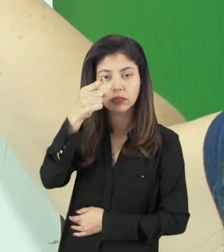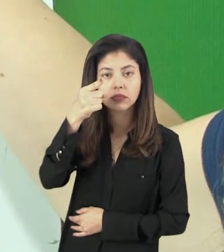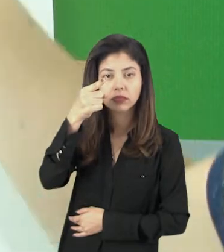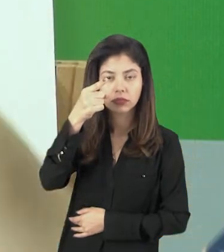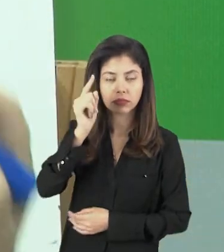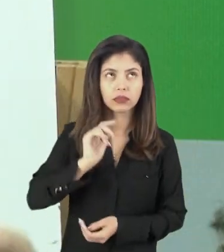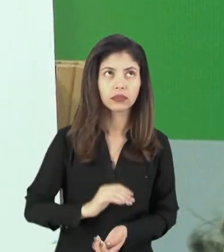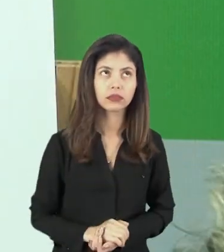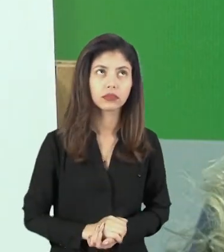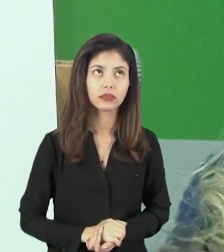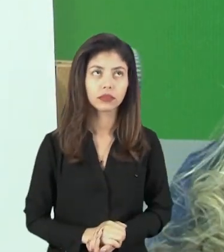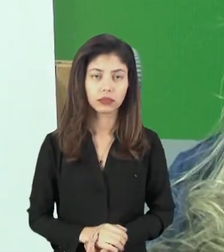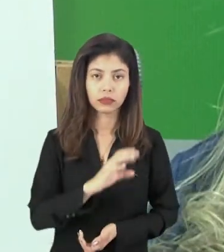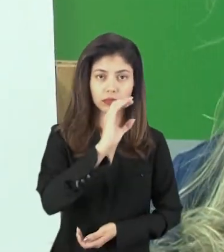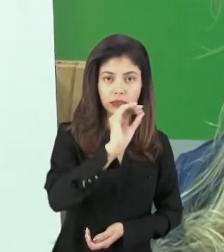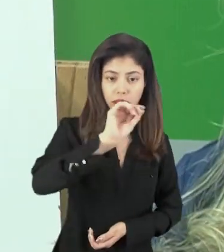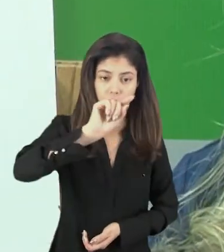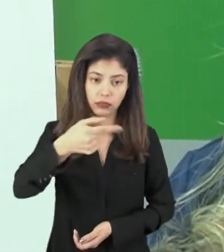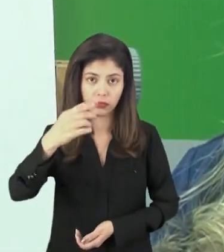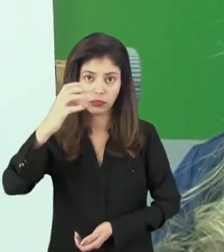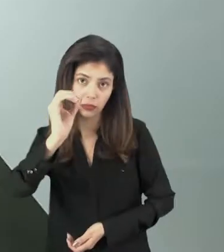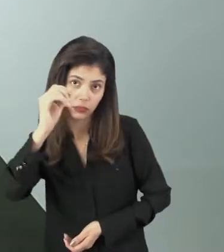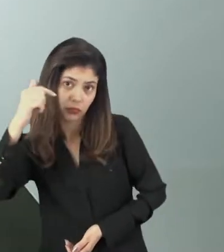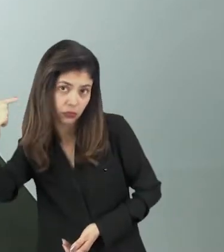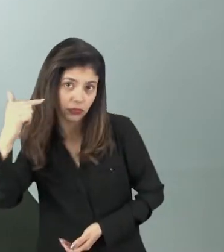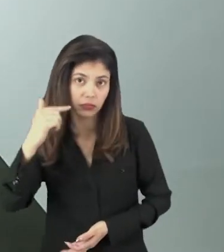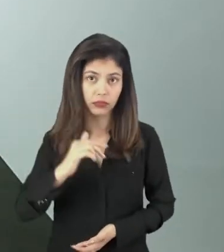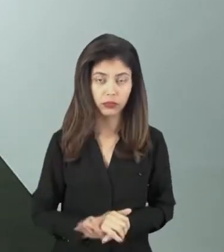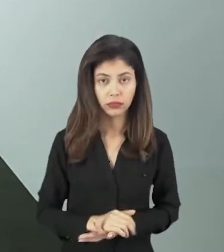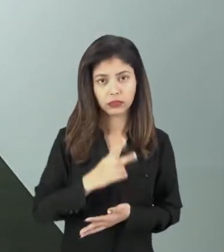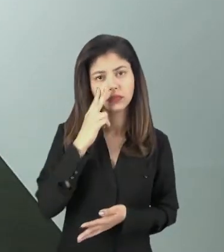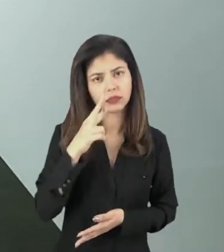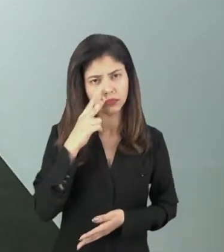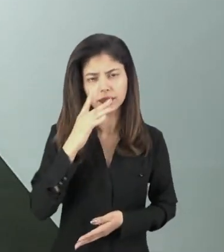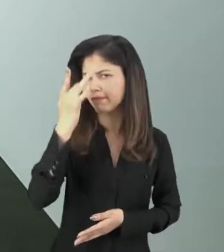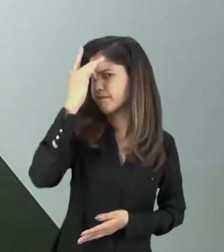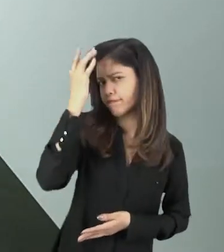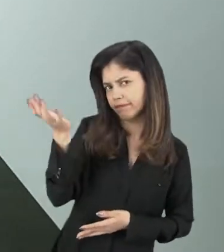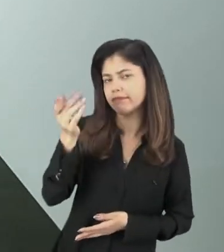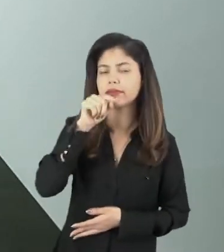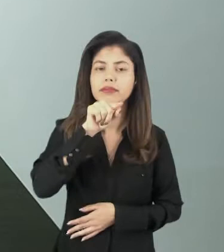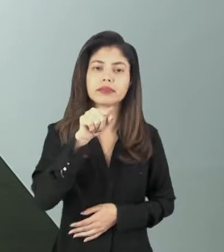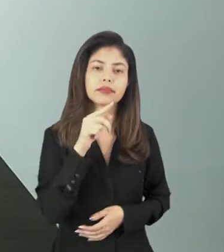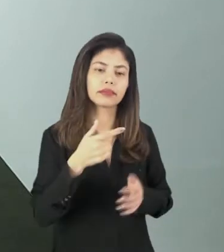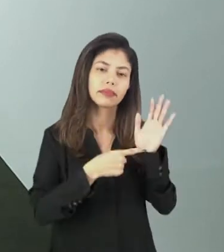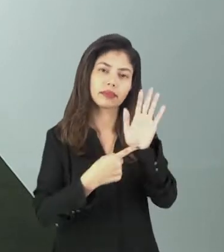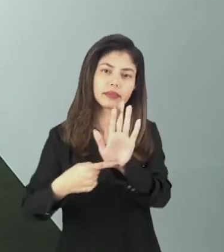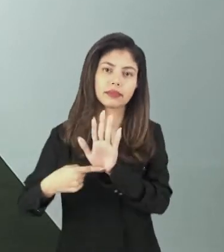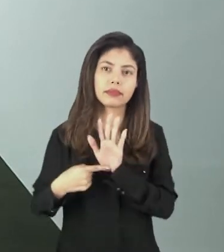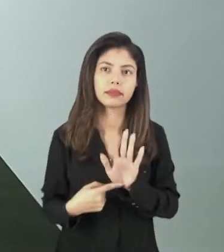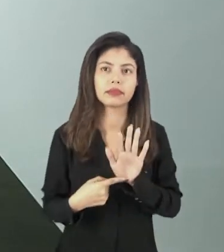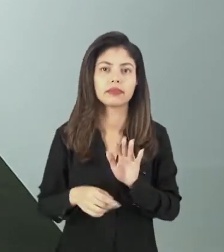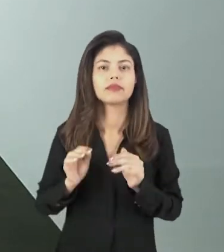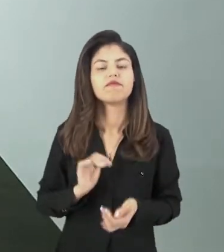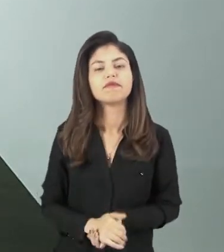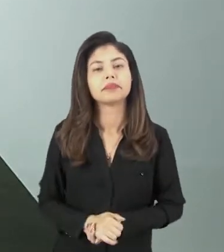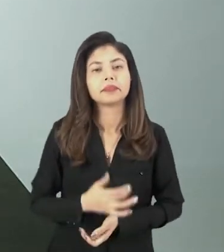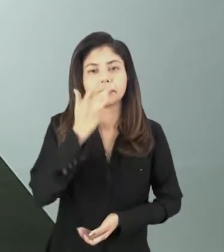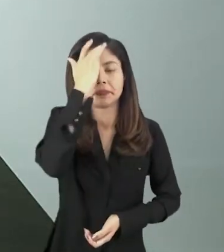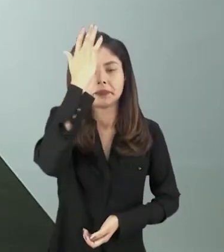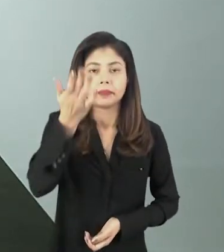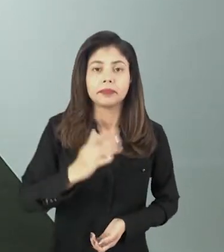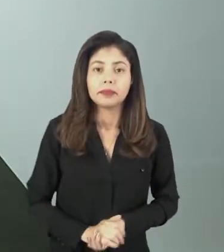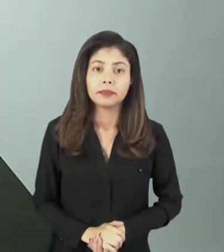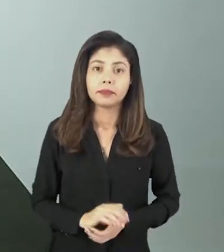duas e vou colocar, aqui viu como fica fácil para você representar vai ficar